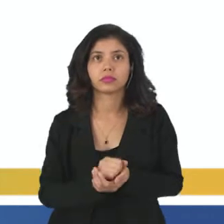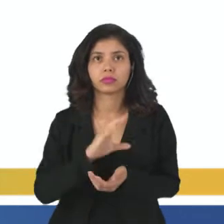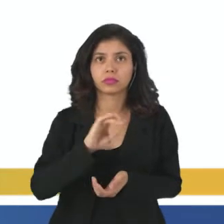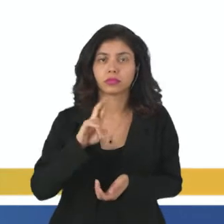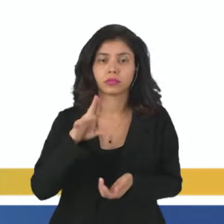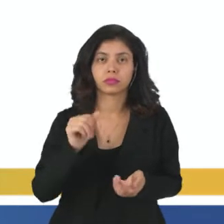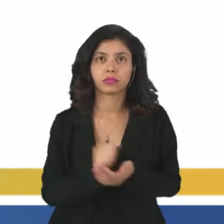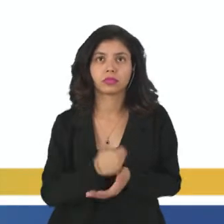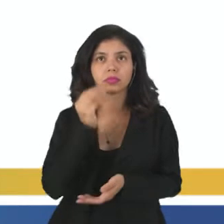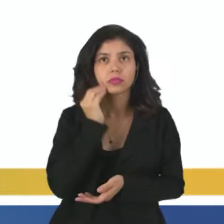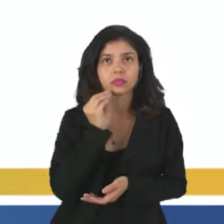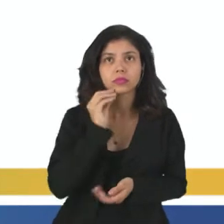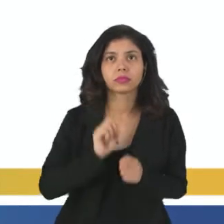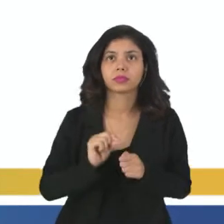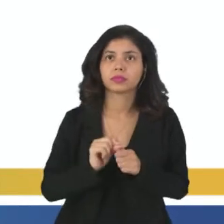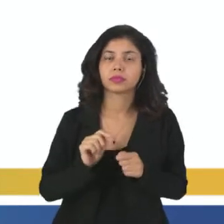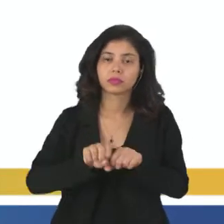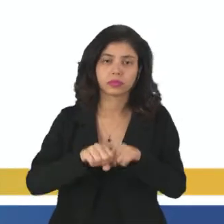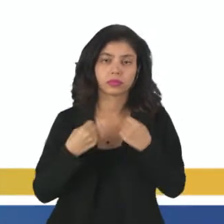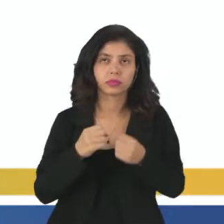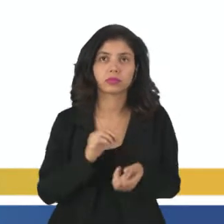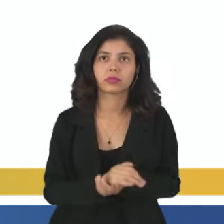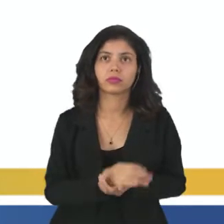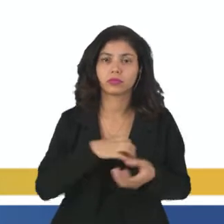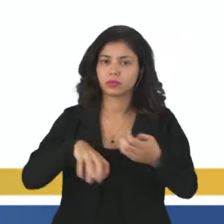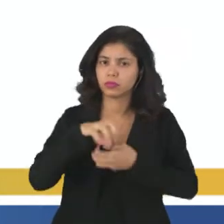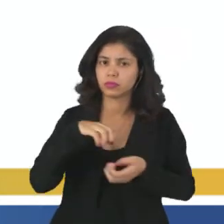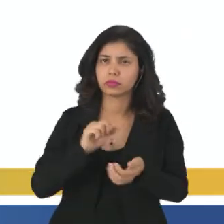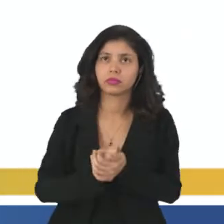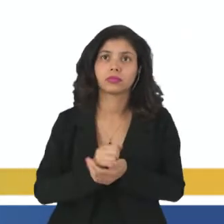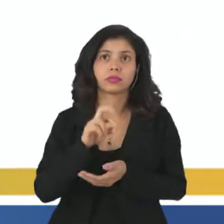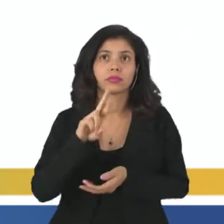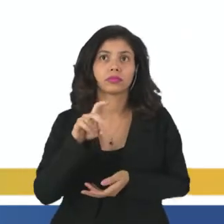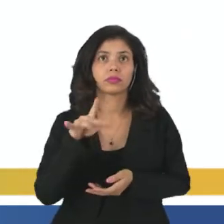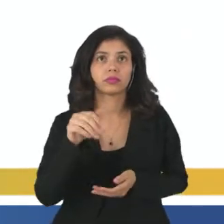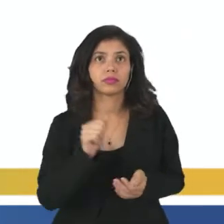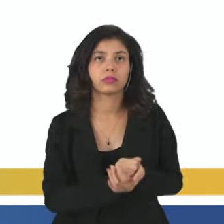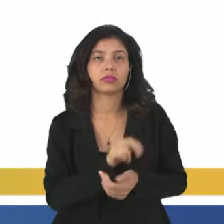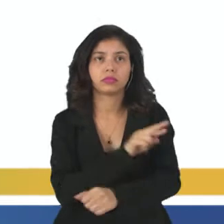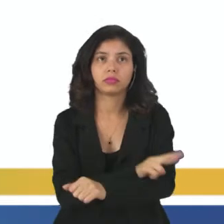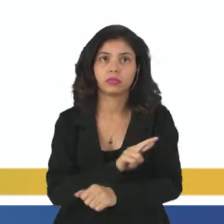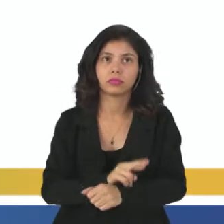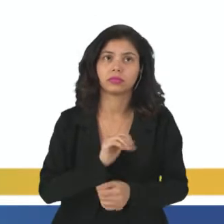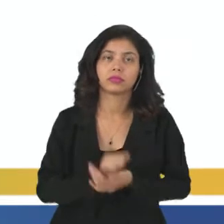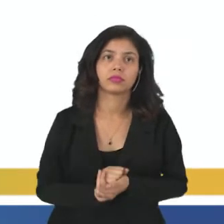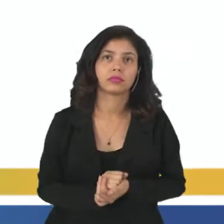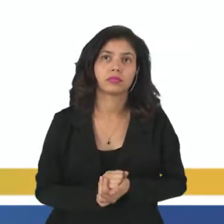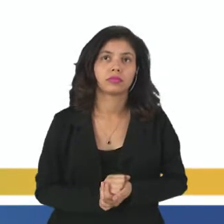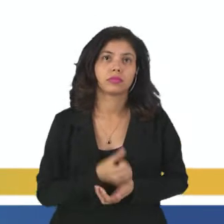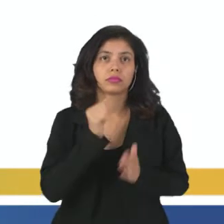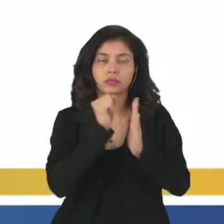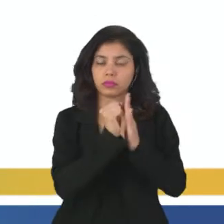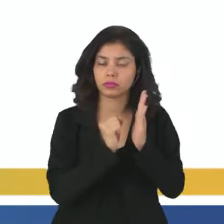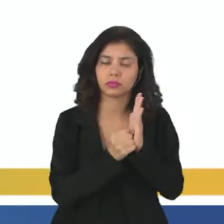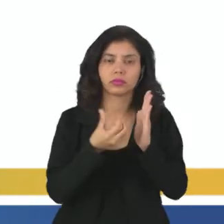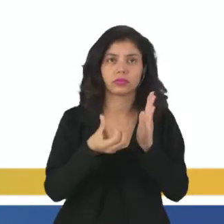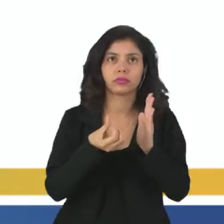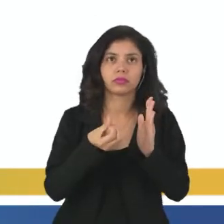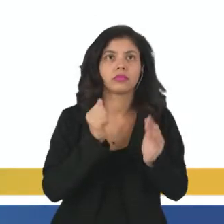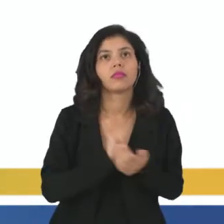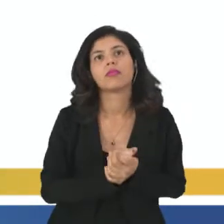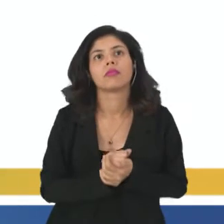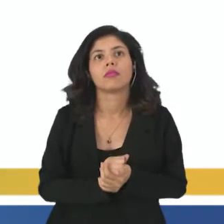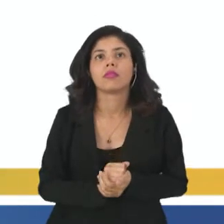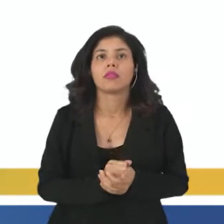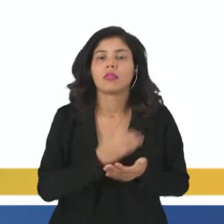às tendências que fizeram romper a revolta religiosa na Alemanha. No século XVI, a Igreja passava por um